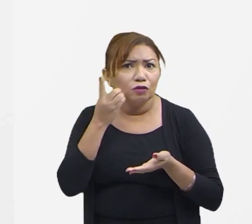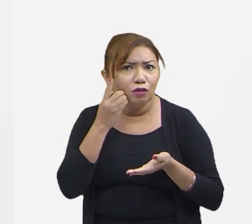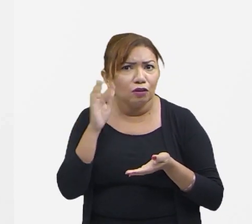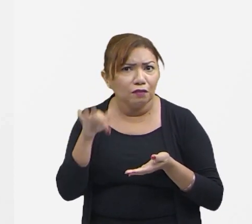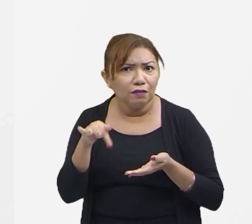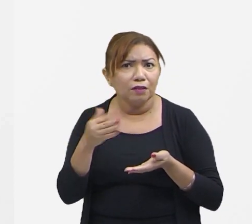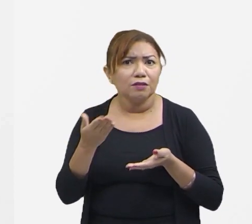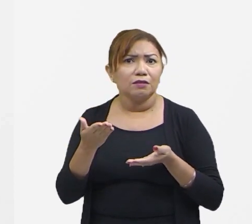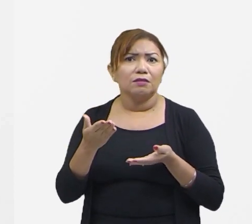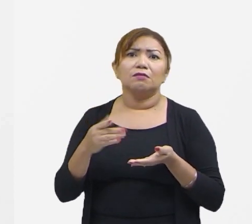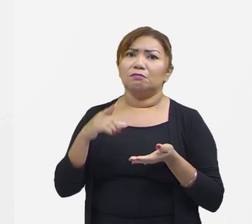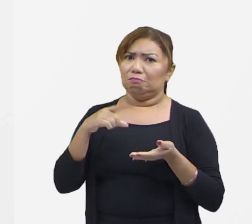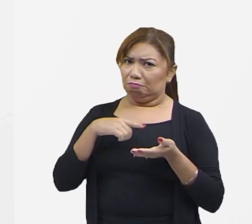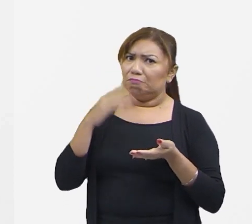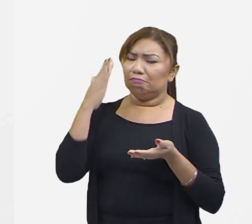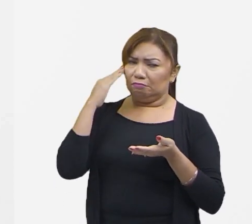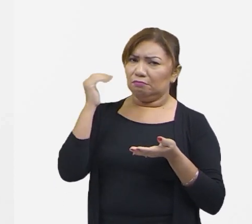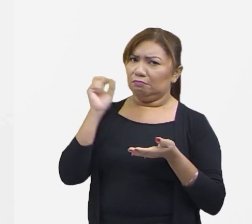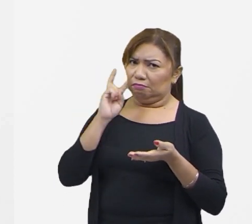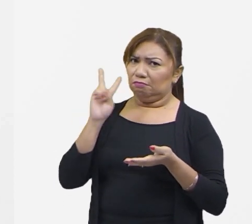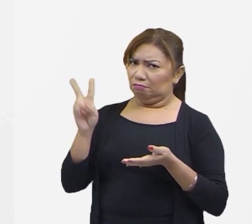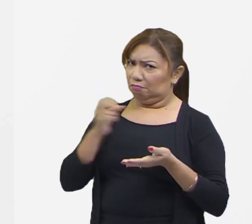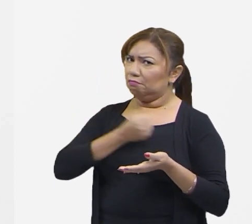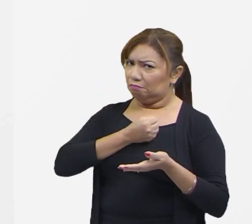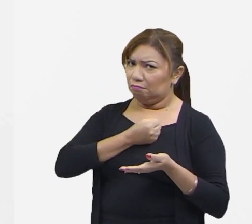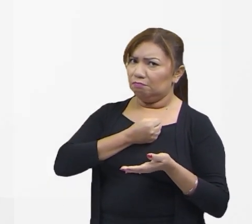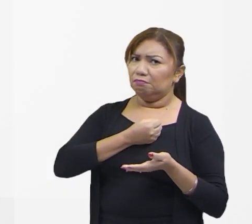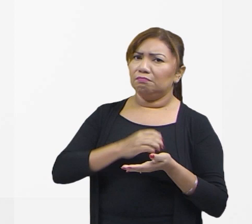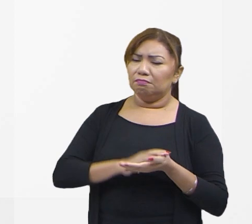tudo isso é representado pelo número.